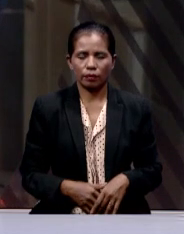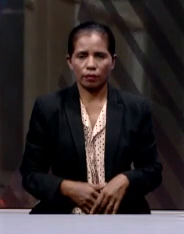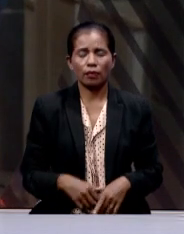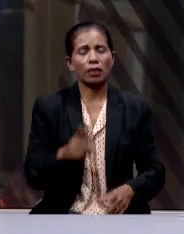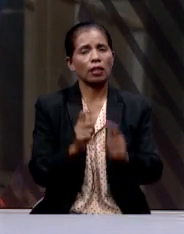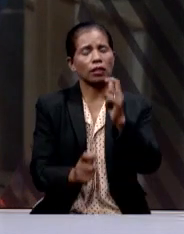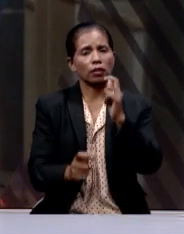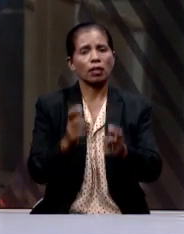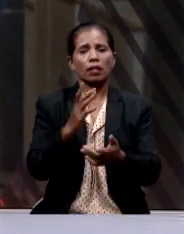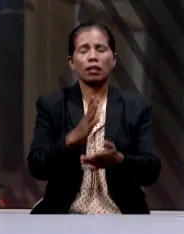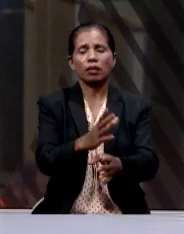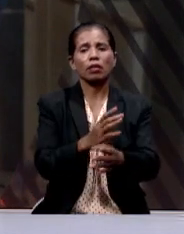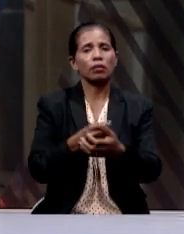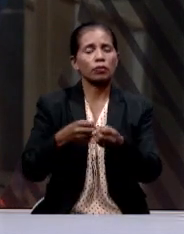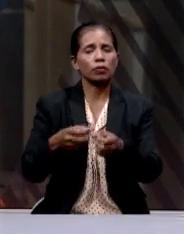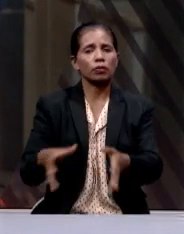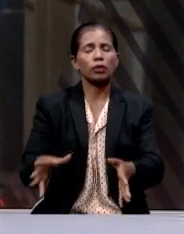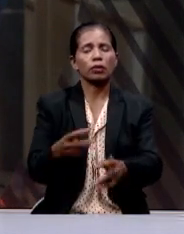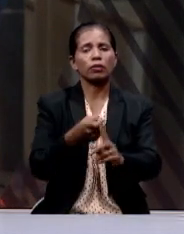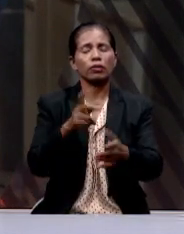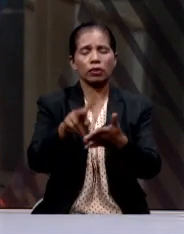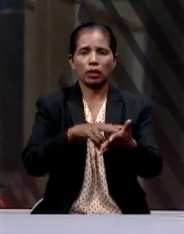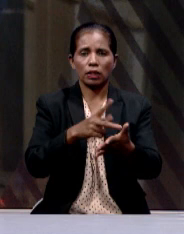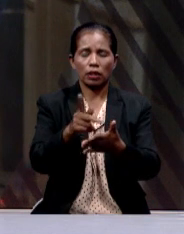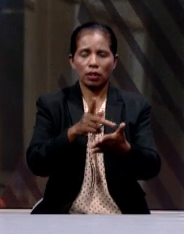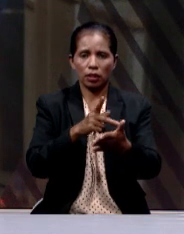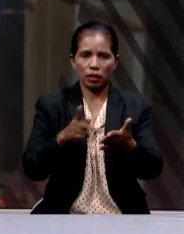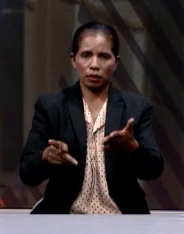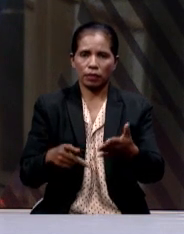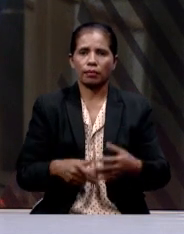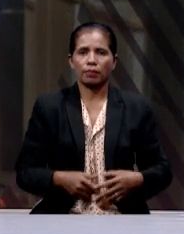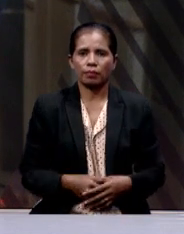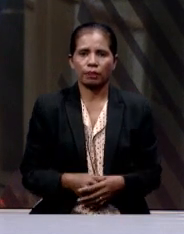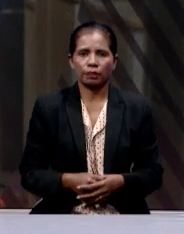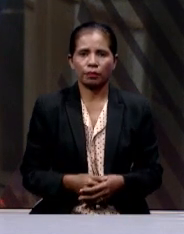Tribunal Absolve Virgilio Smith, husi Krime Administrasaun Danoza.